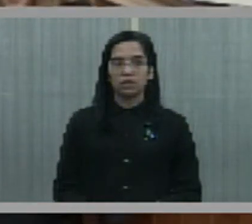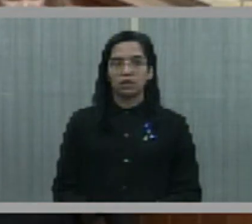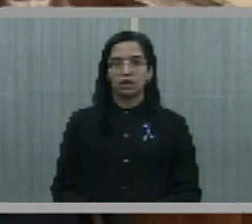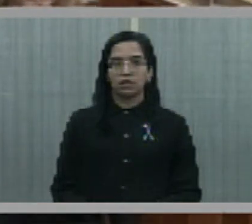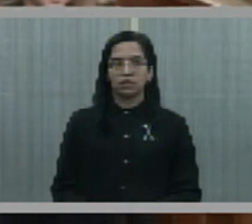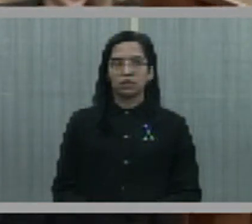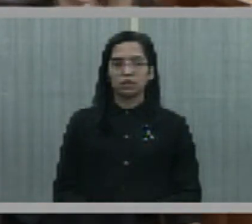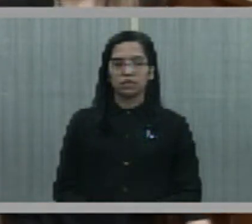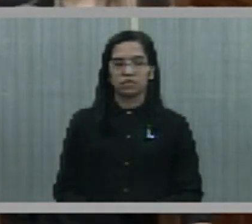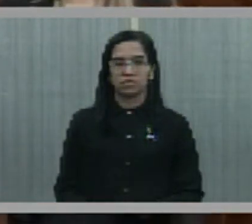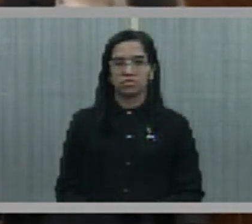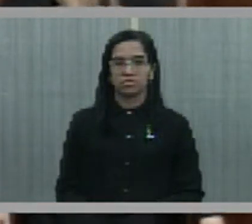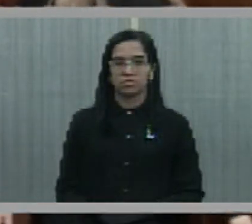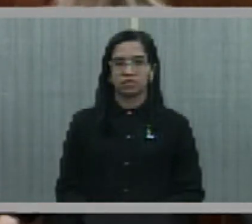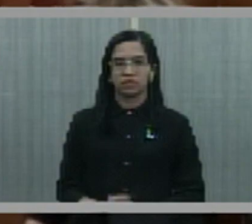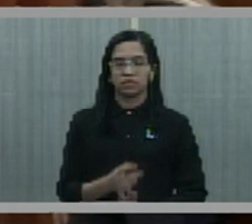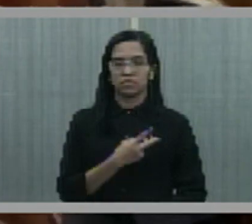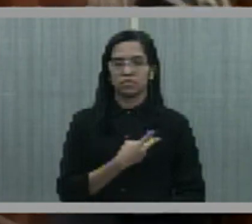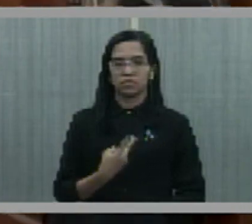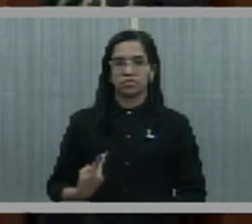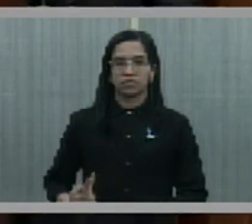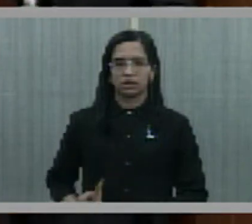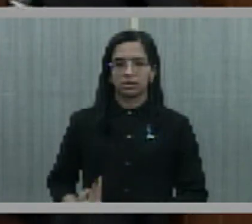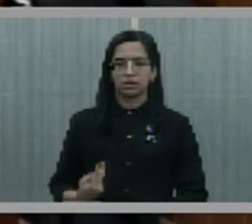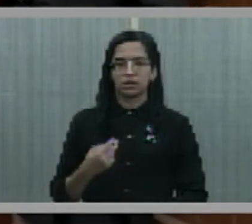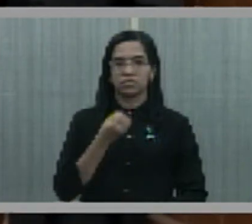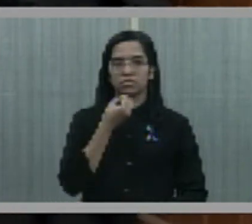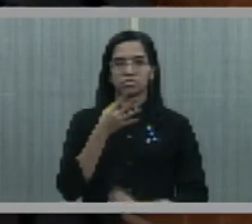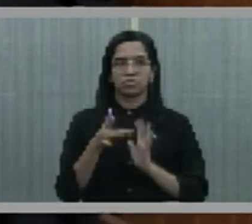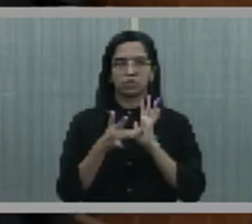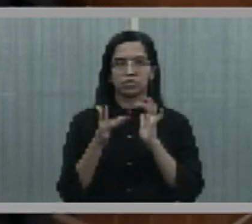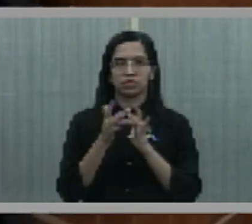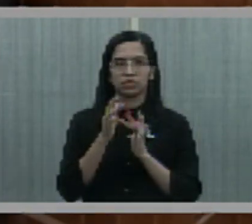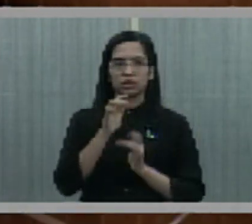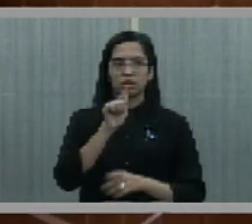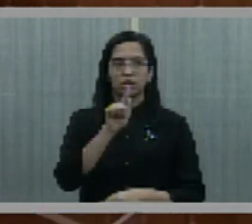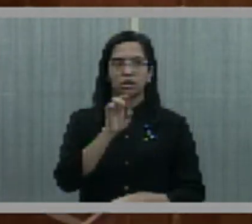Senhor de vereador de Bom Jesus, Januário Medrado.